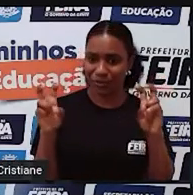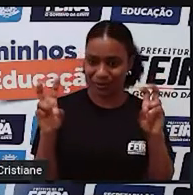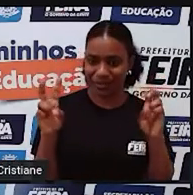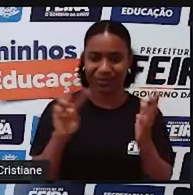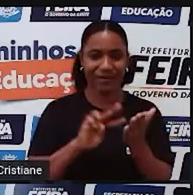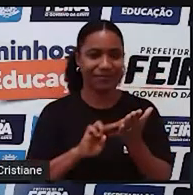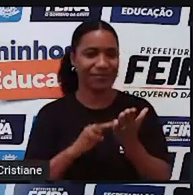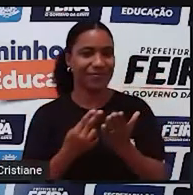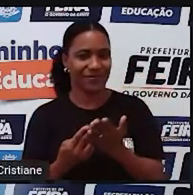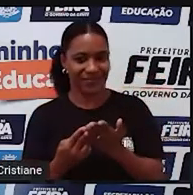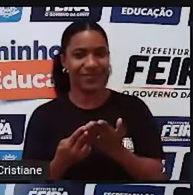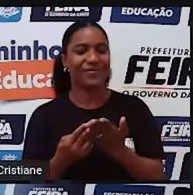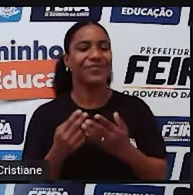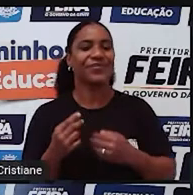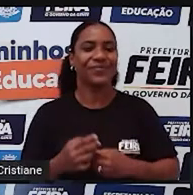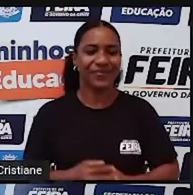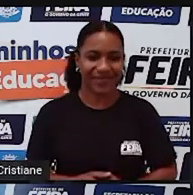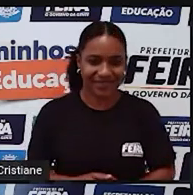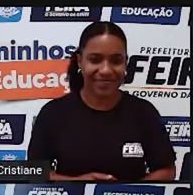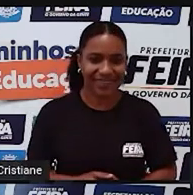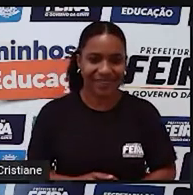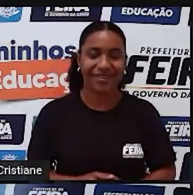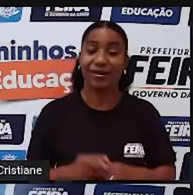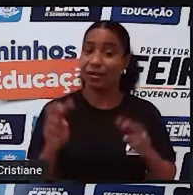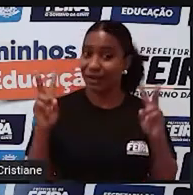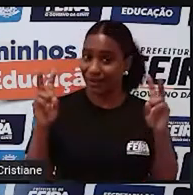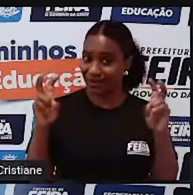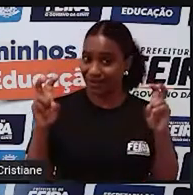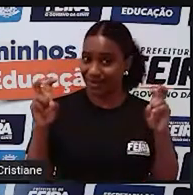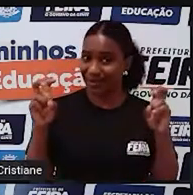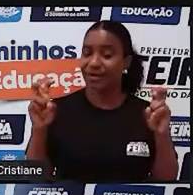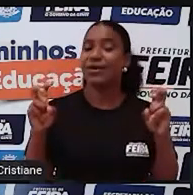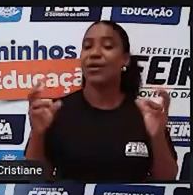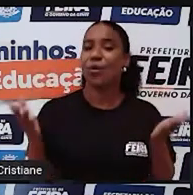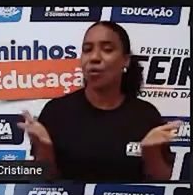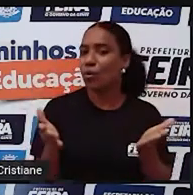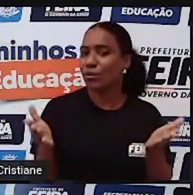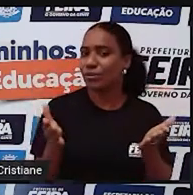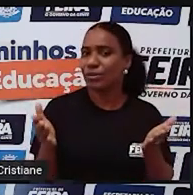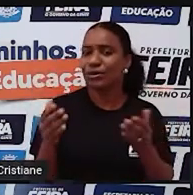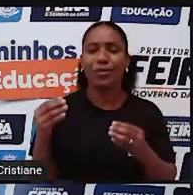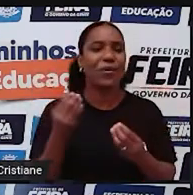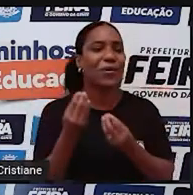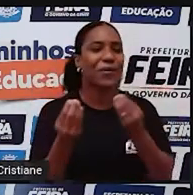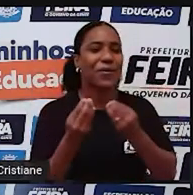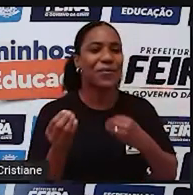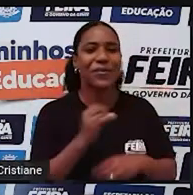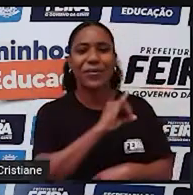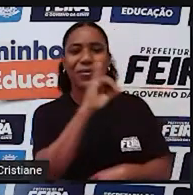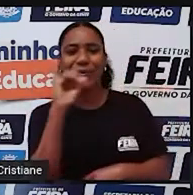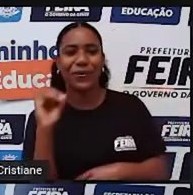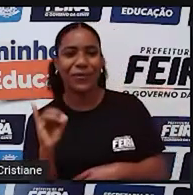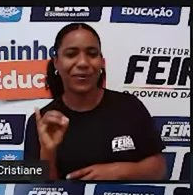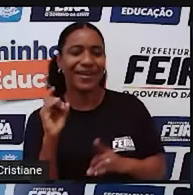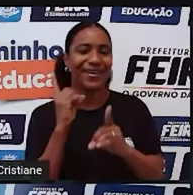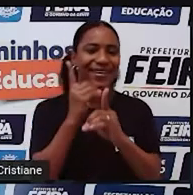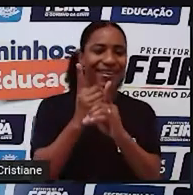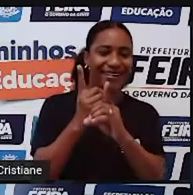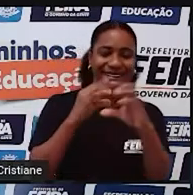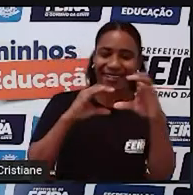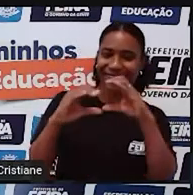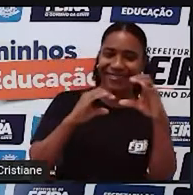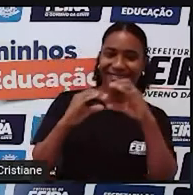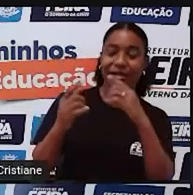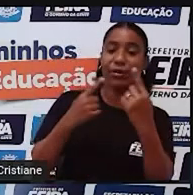greetings and leave and take. Então, vamos falar sobre expressões de saudação. Saudar as pessoas